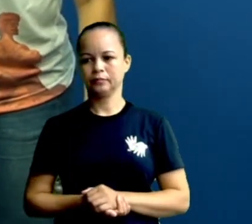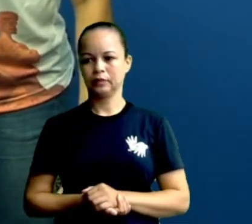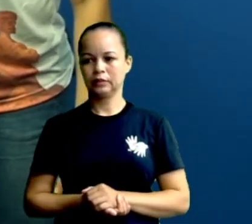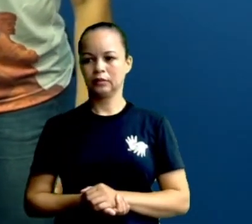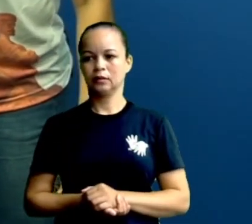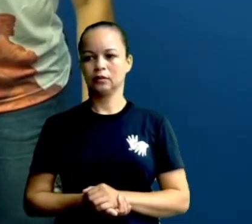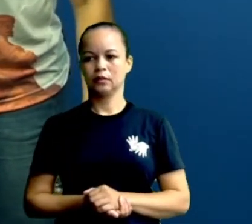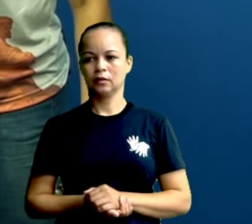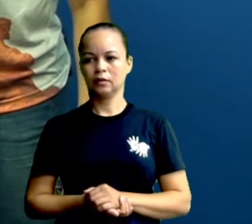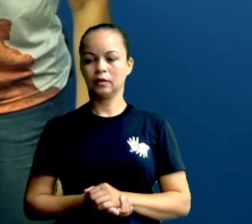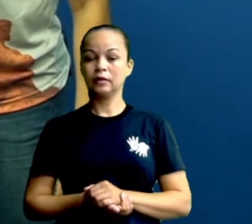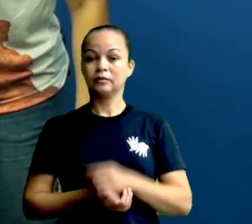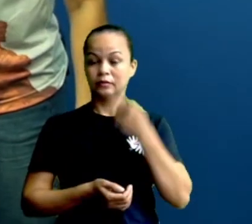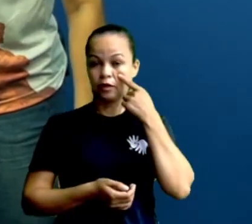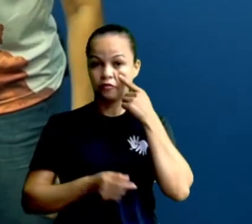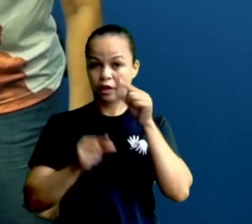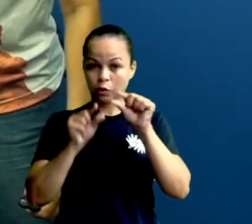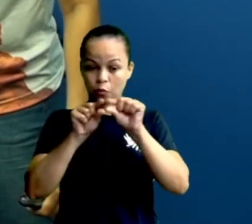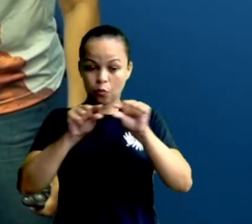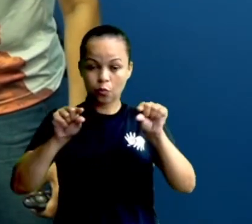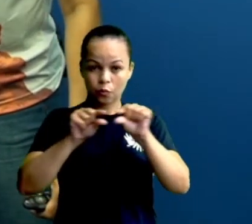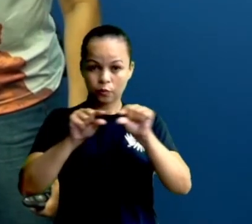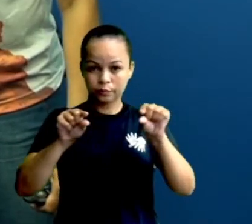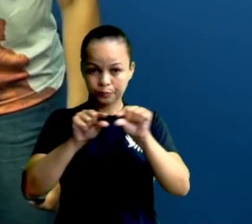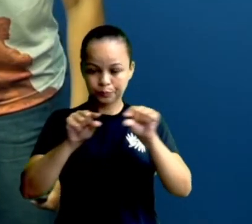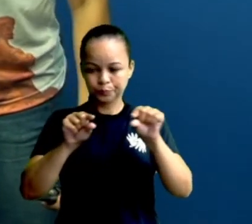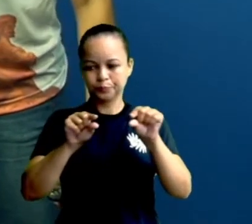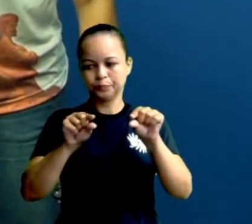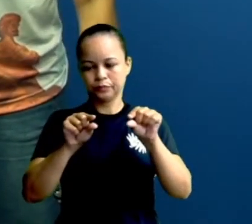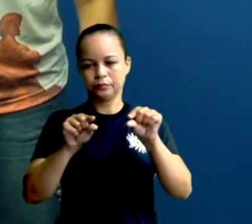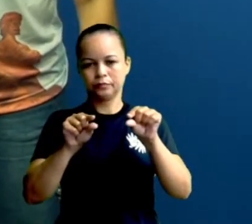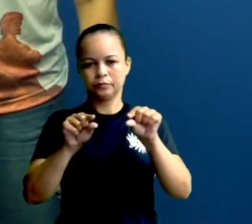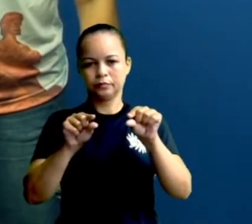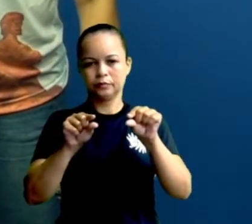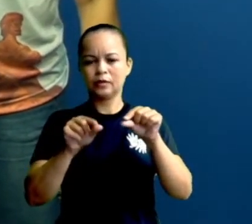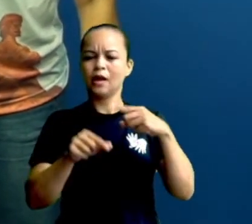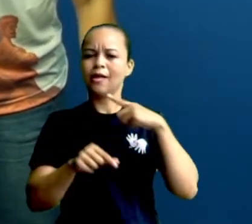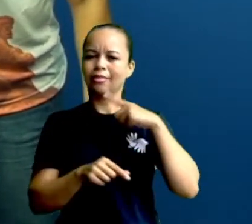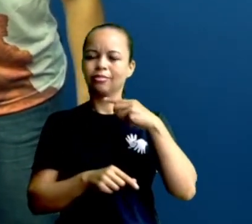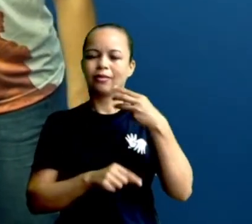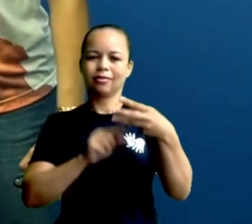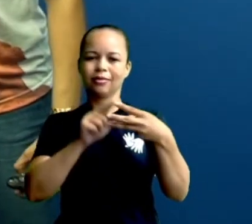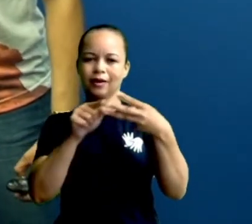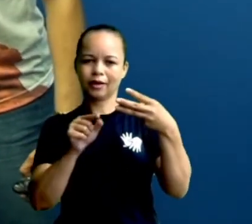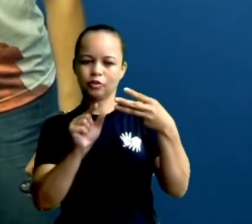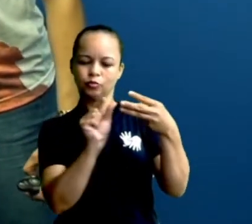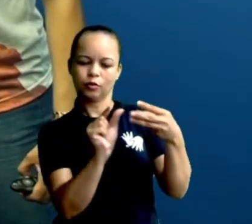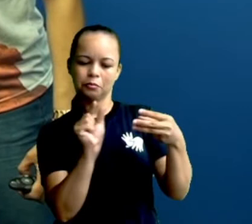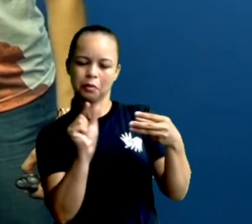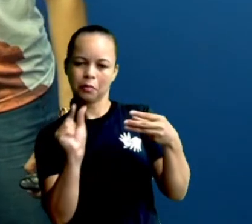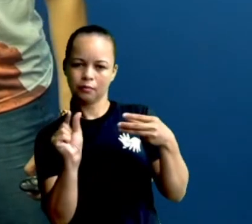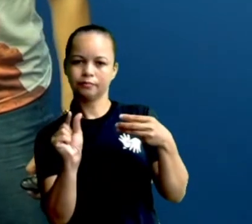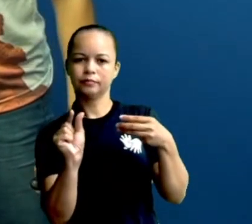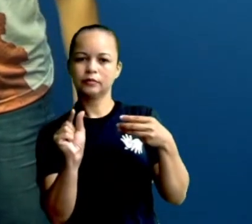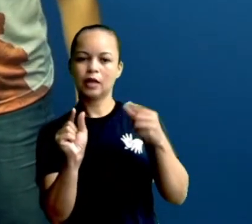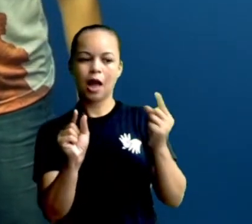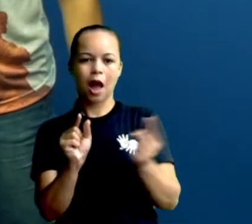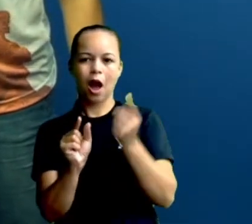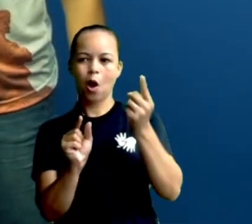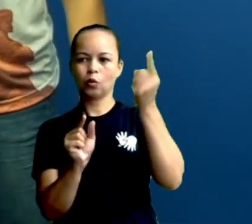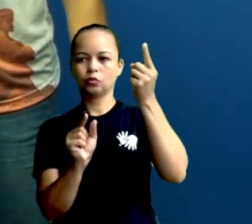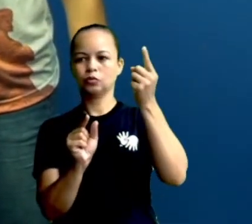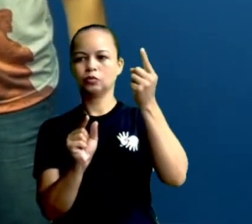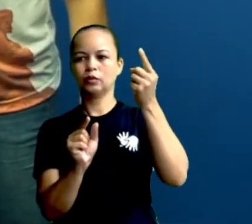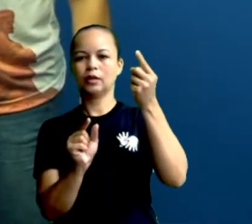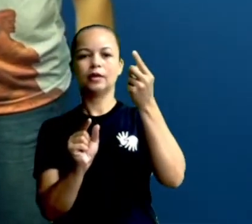vendo esse comprimento aqui? Tem 3 quadradinhos. A altura desse aqui